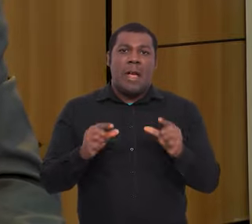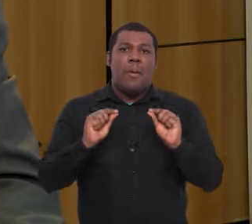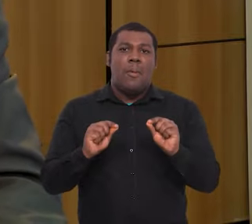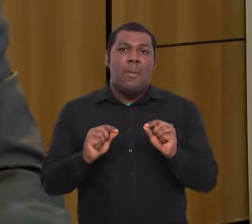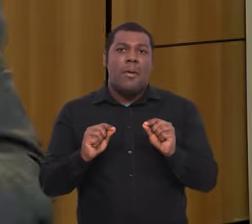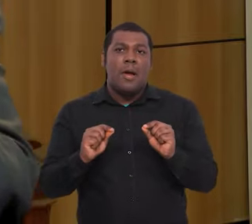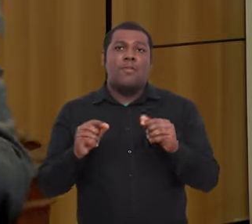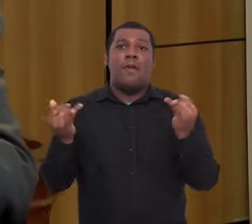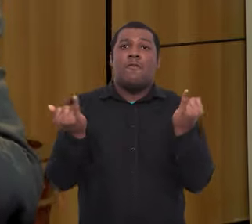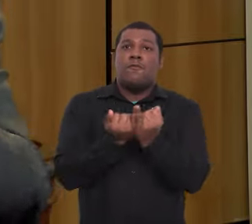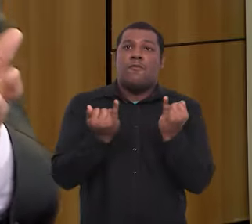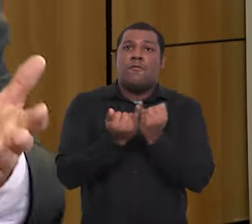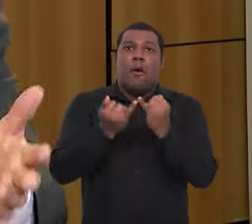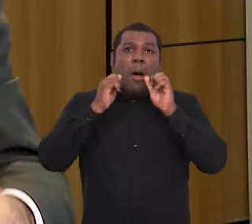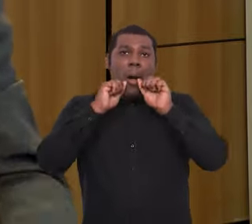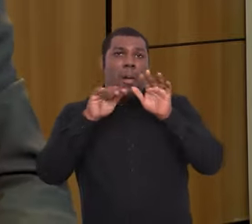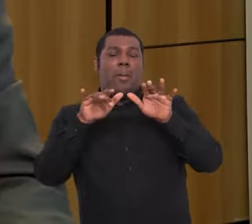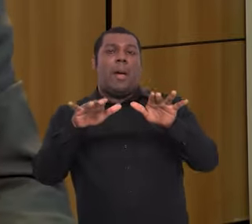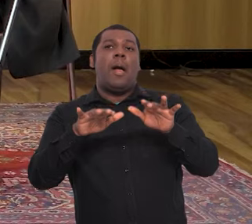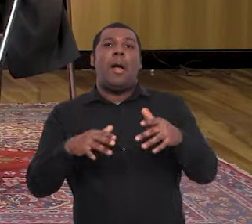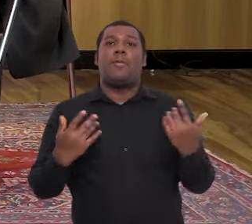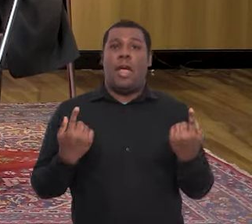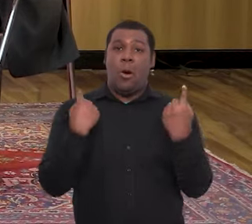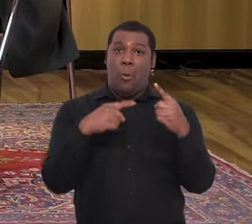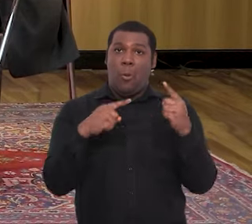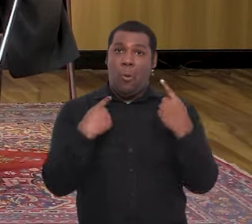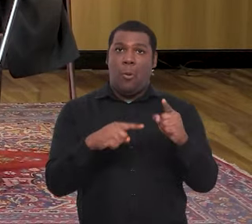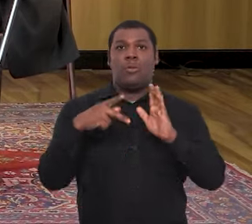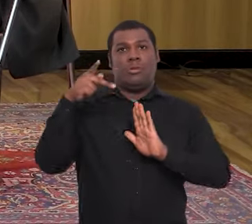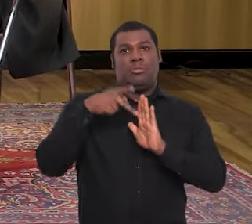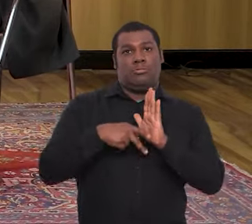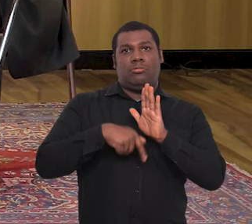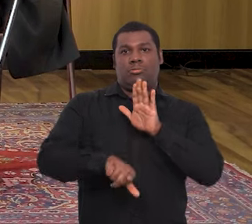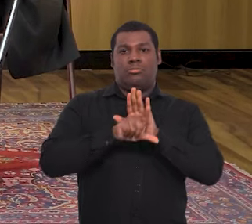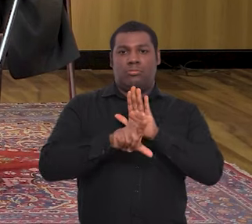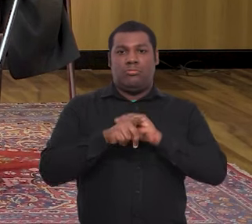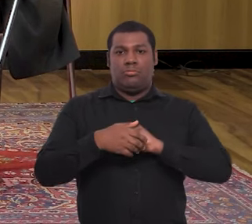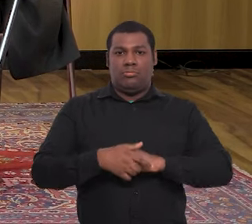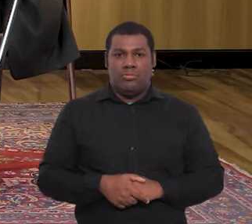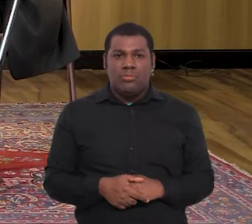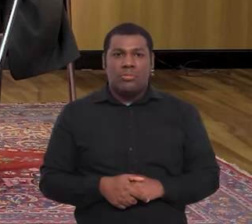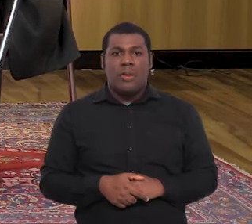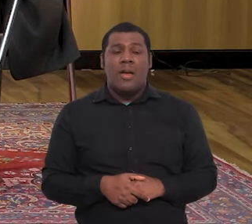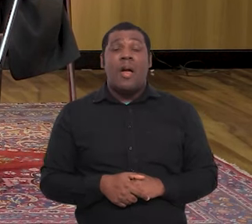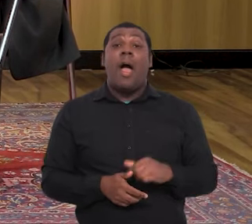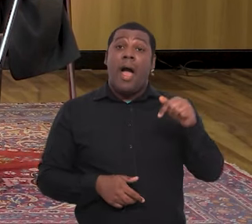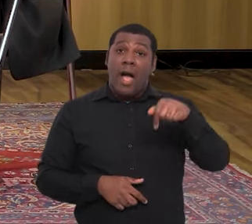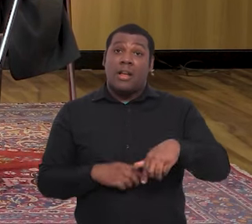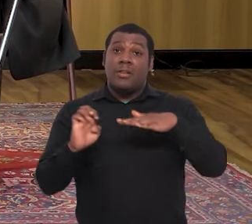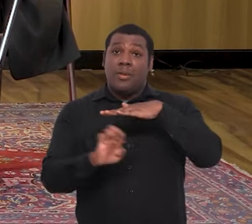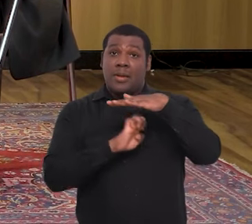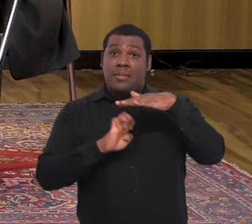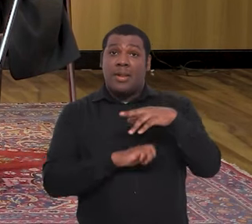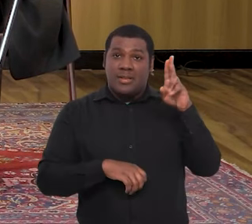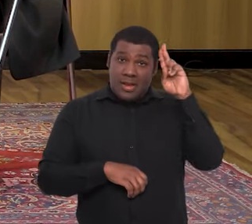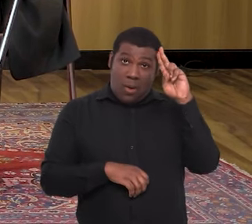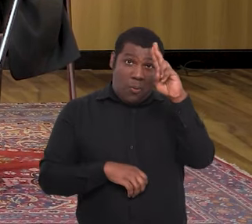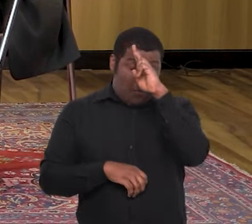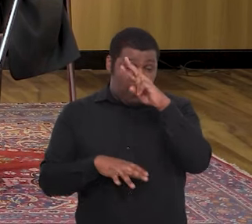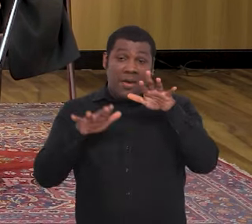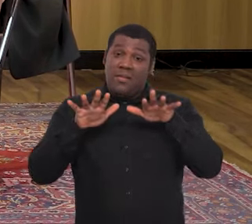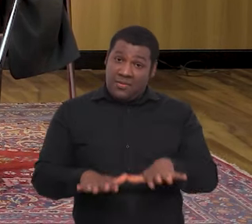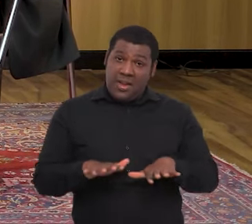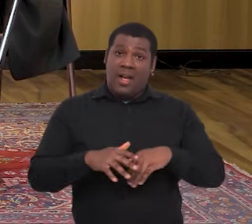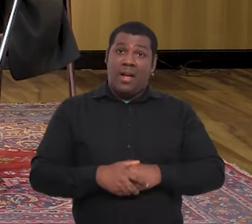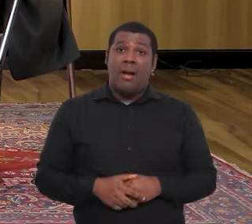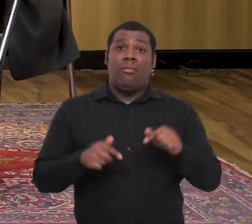você tá fazendo esse tipo de confusão agora concretamente a Uber Por que que a Uber não vai embora sabe por o Brasil